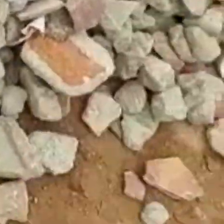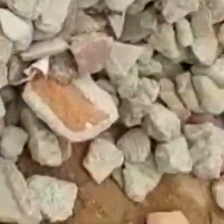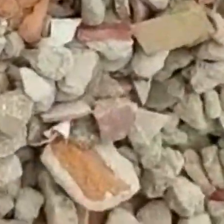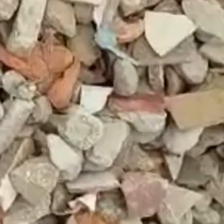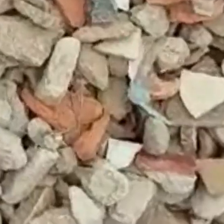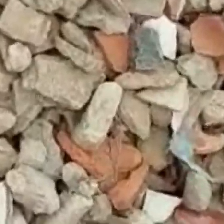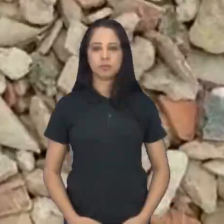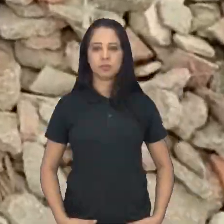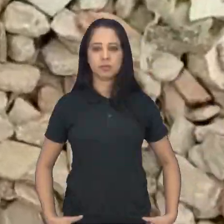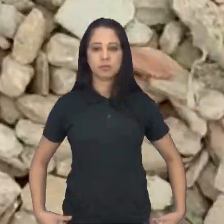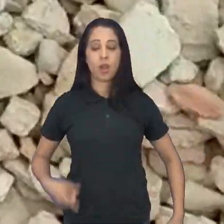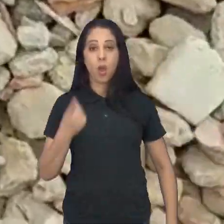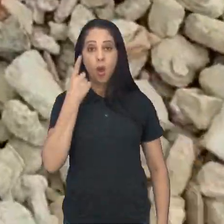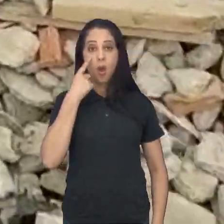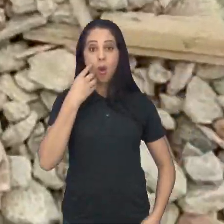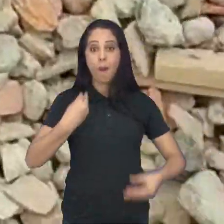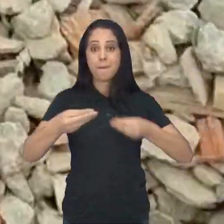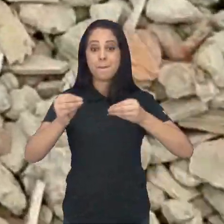Olha os plásticos.